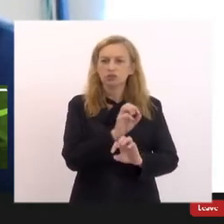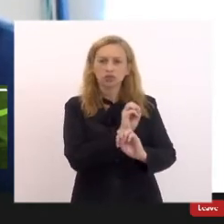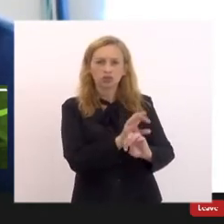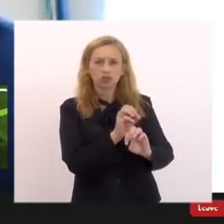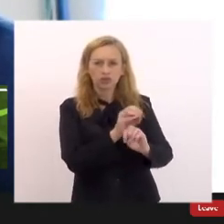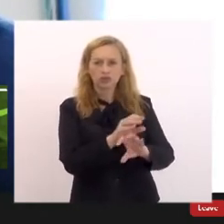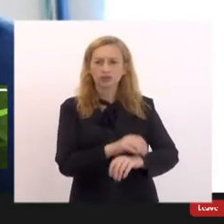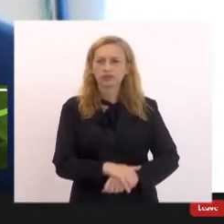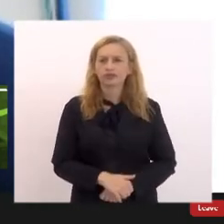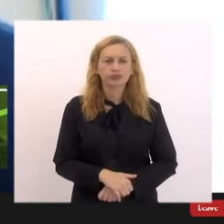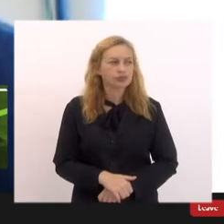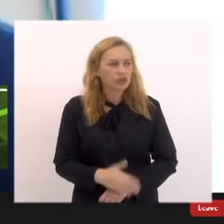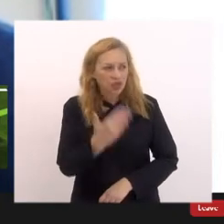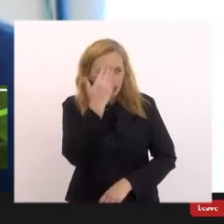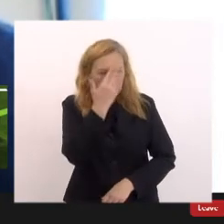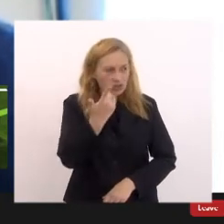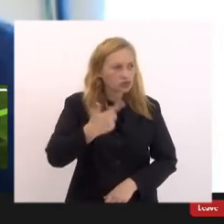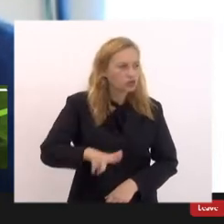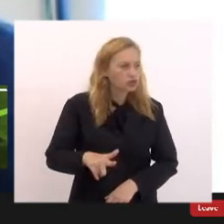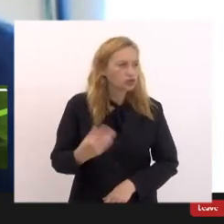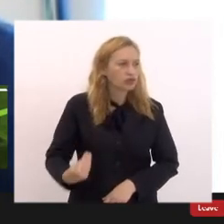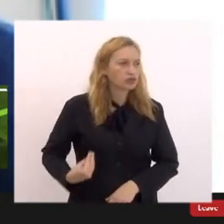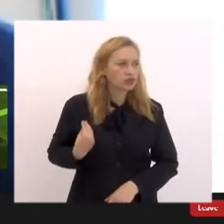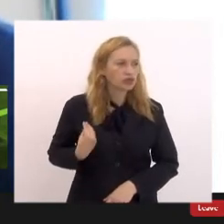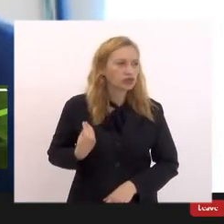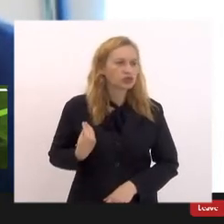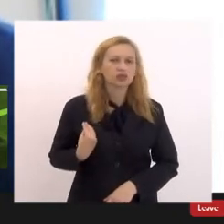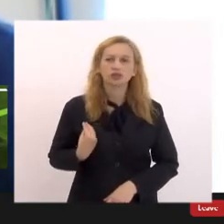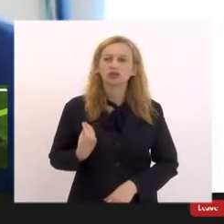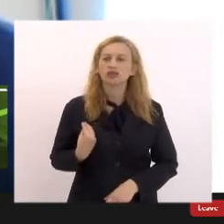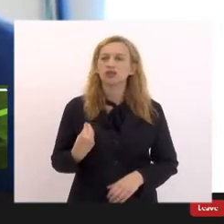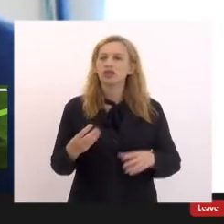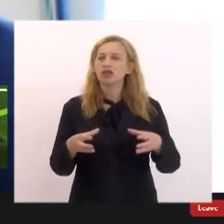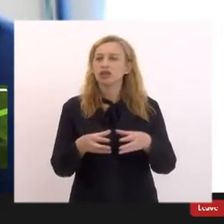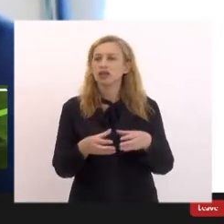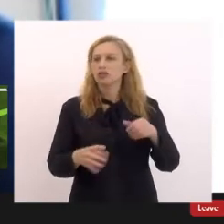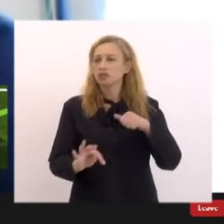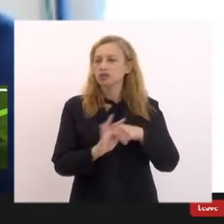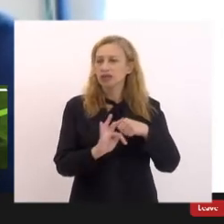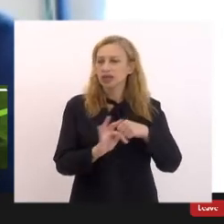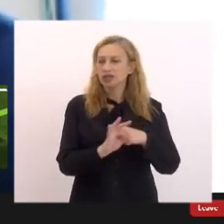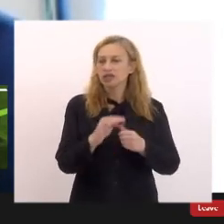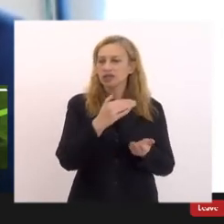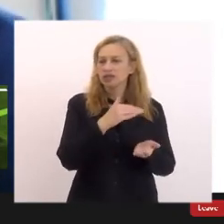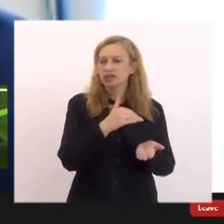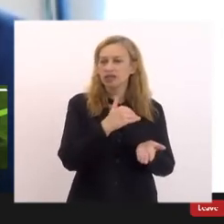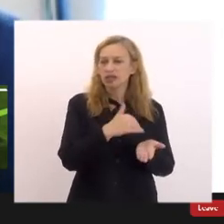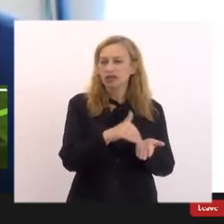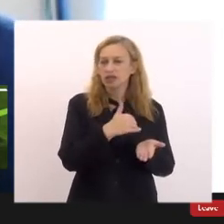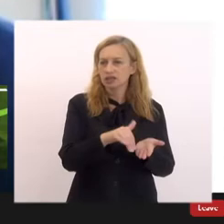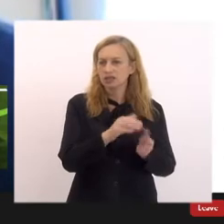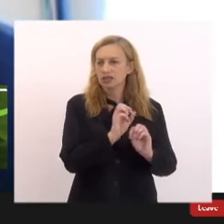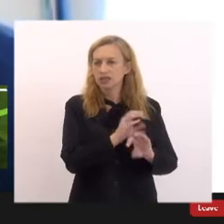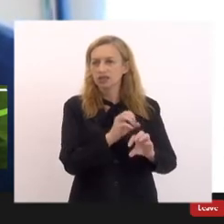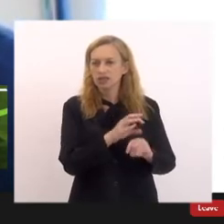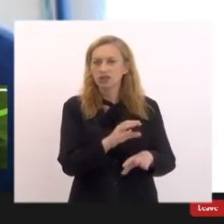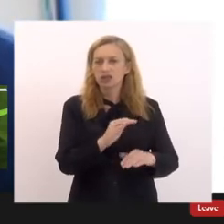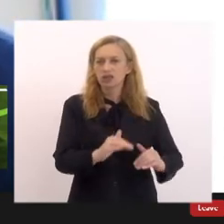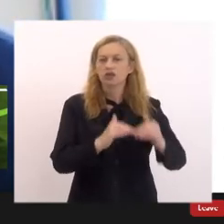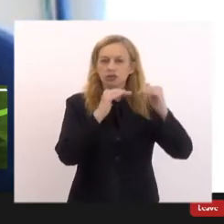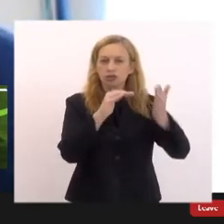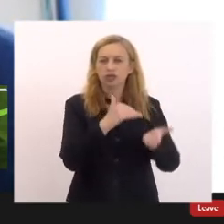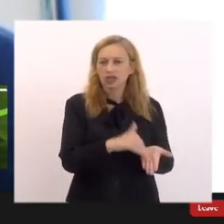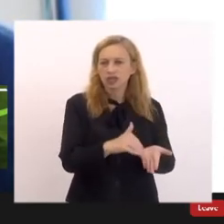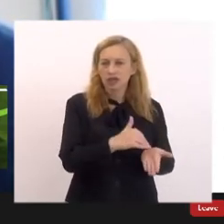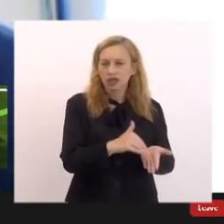Educação. Agradeço mais uma vez aí a presença da equipe técnica da SEDUC, do subsecretário, da subsecretária.